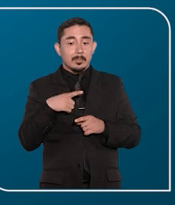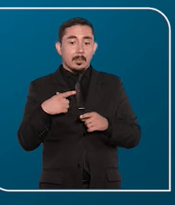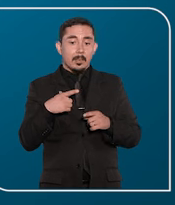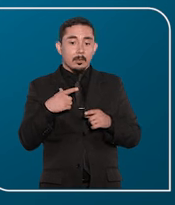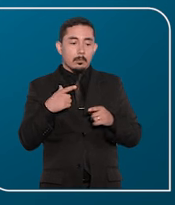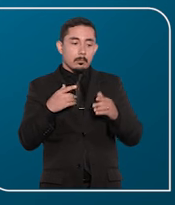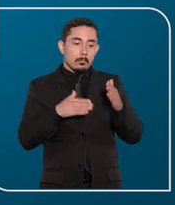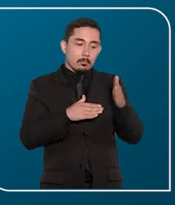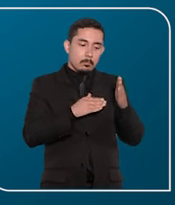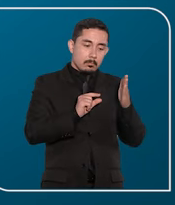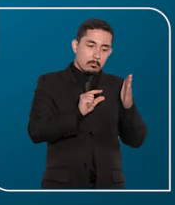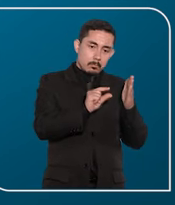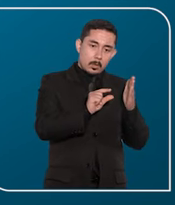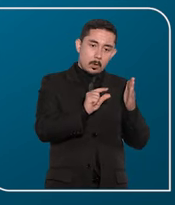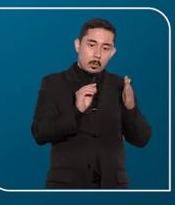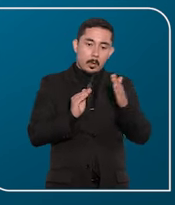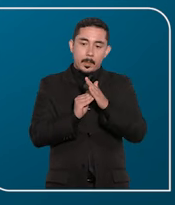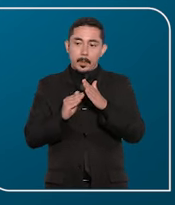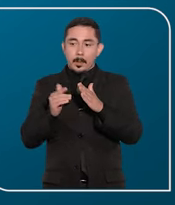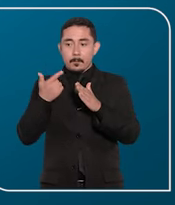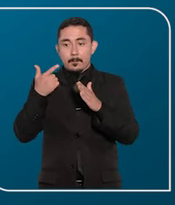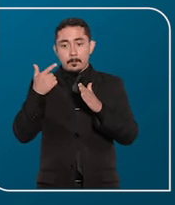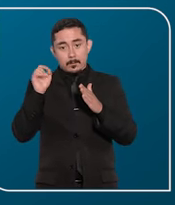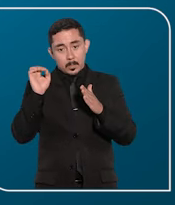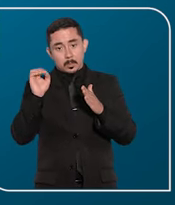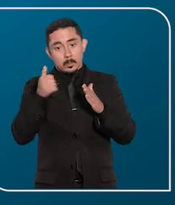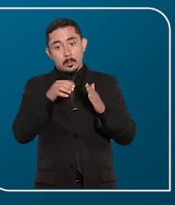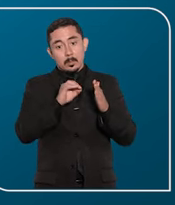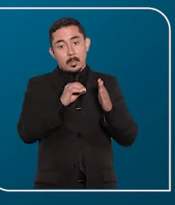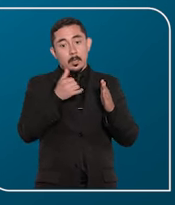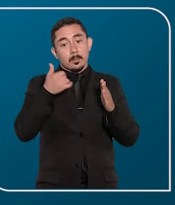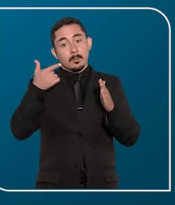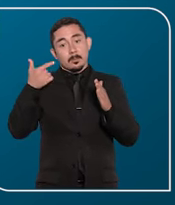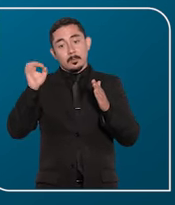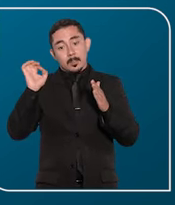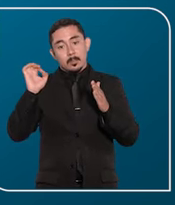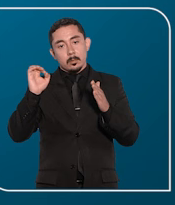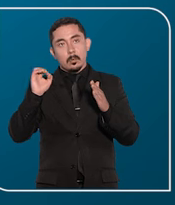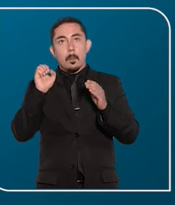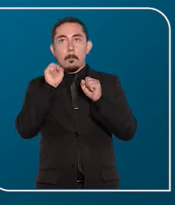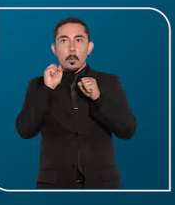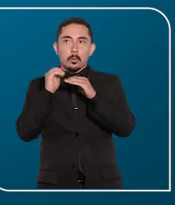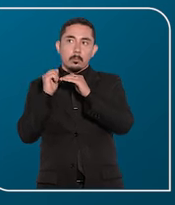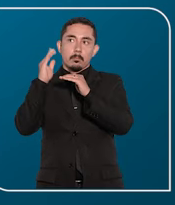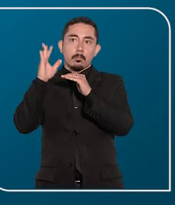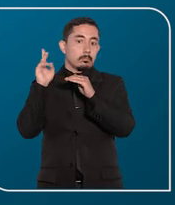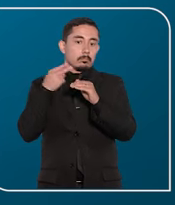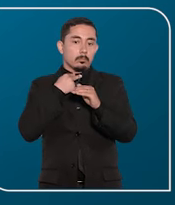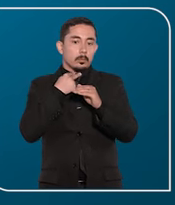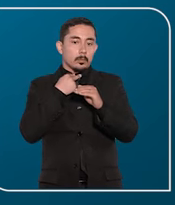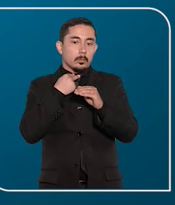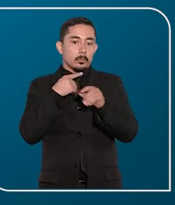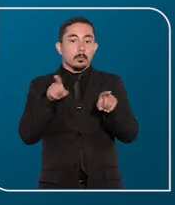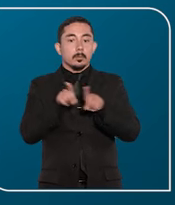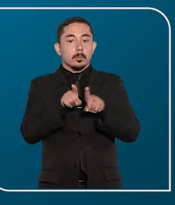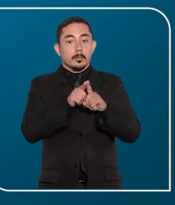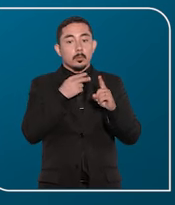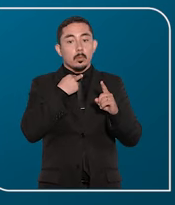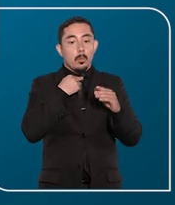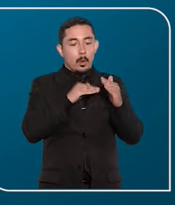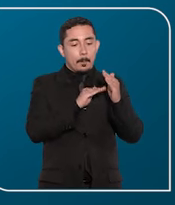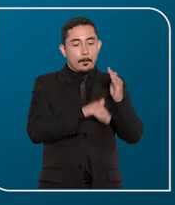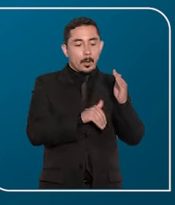mínimo 10 e o máximo de 20. Ah, não pode furar o teto de 20. Não, não pode. Como não pode também, né, ir